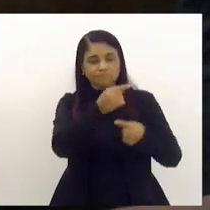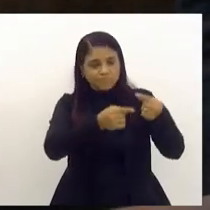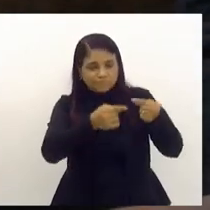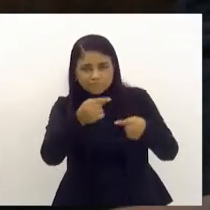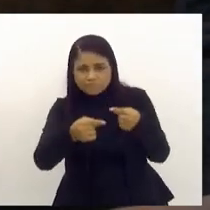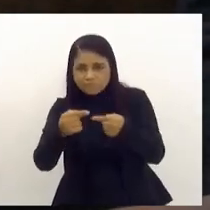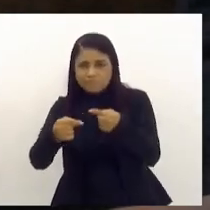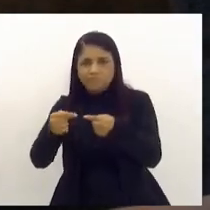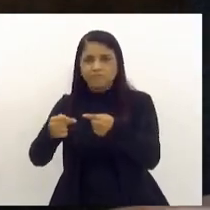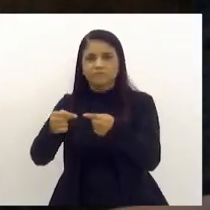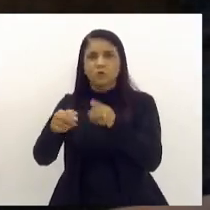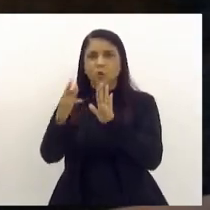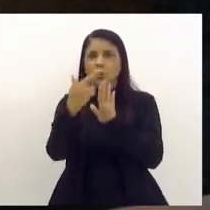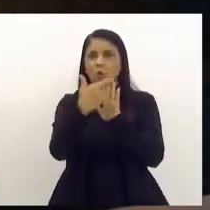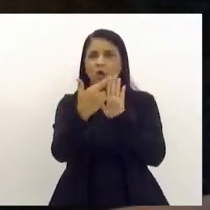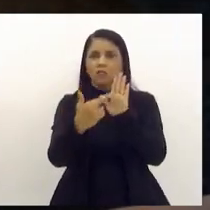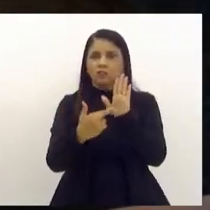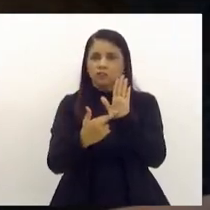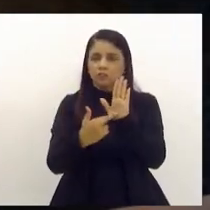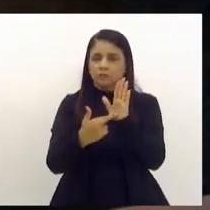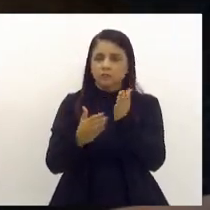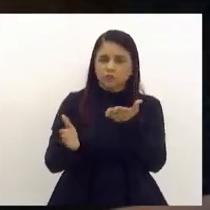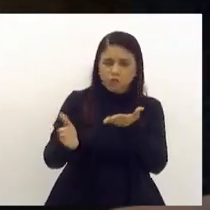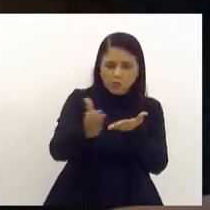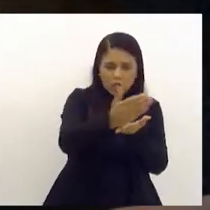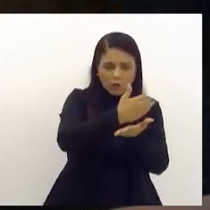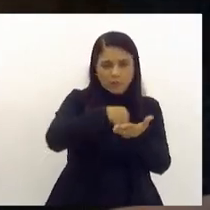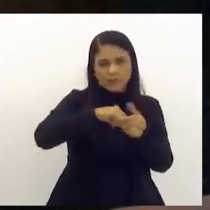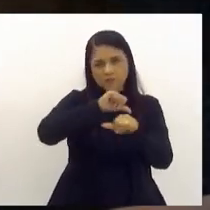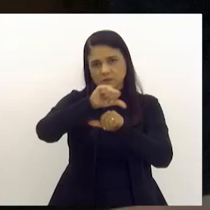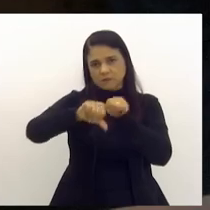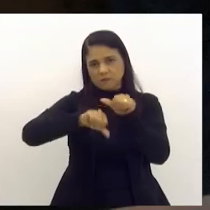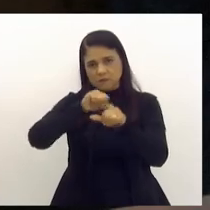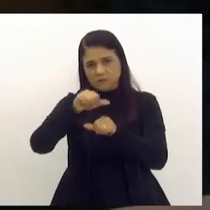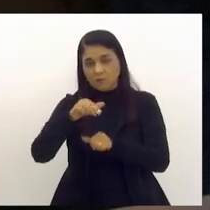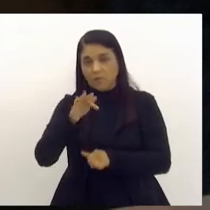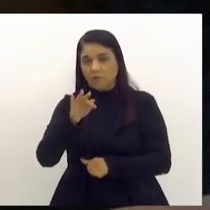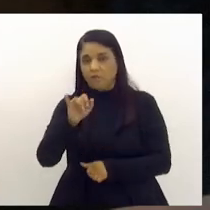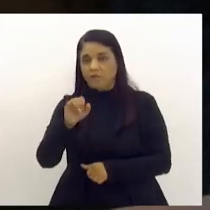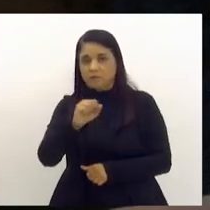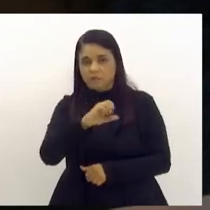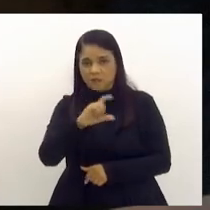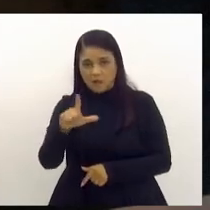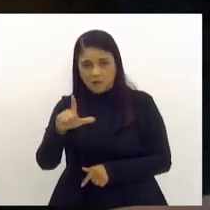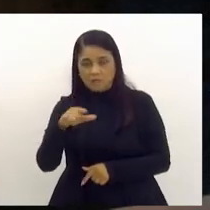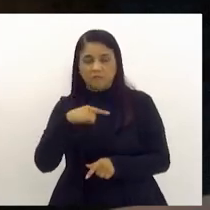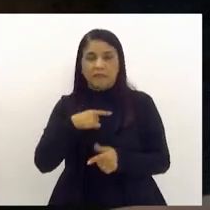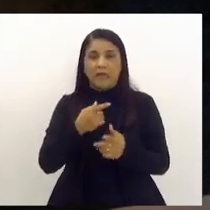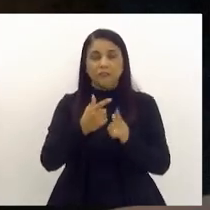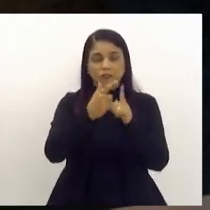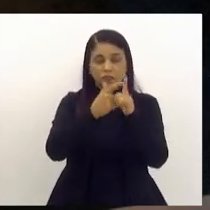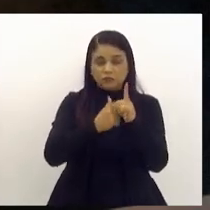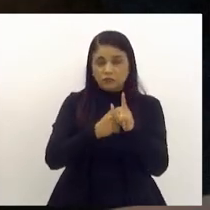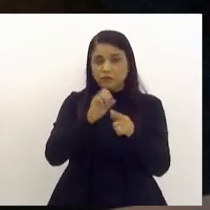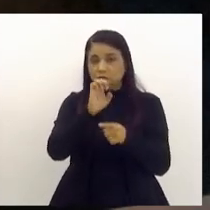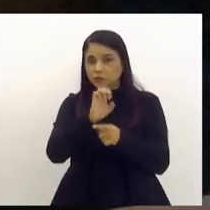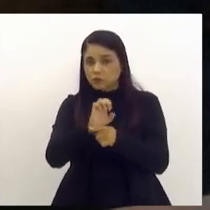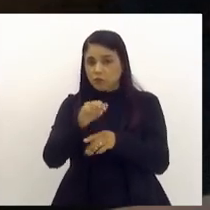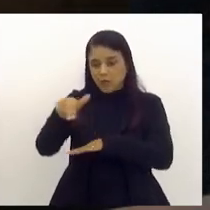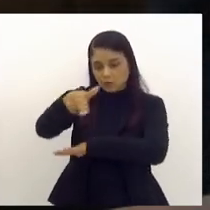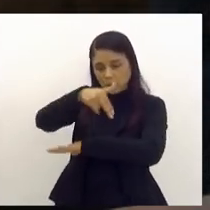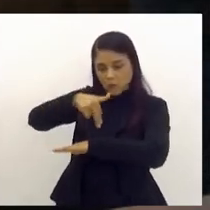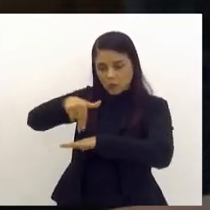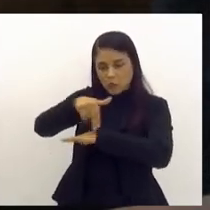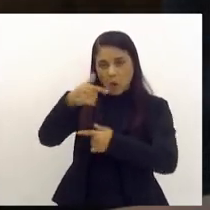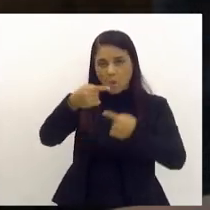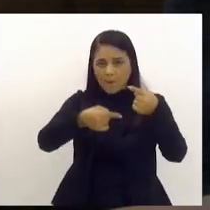rediscutindo o regime de recuperação fiscal, rediscutindo a dívida do Estado com a União.